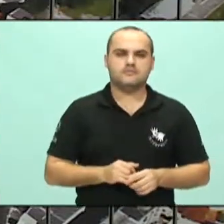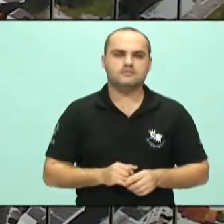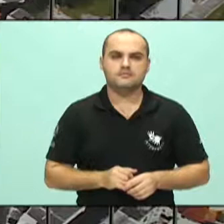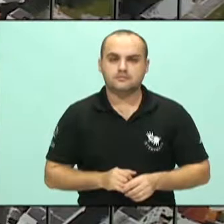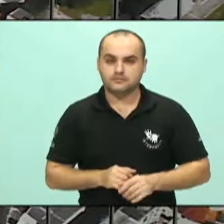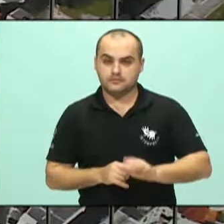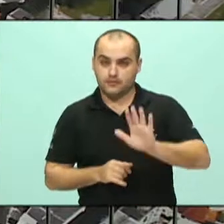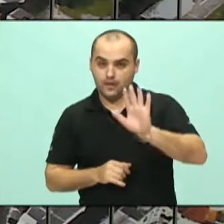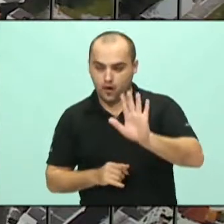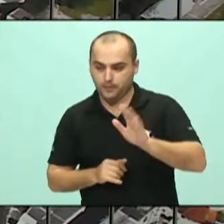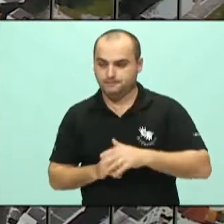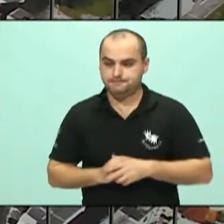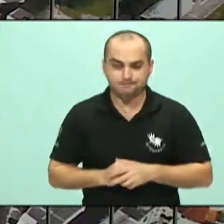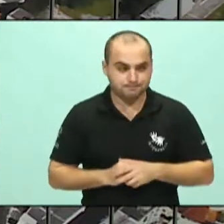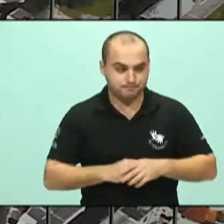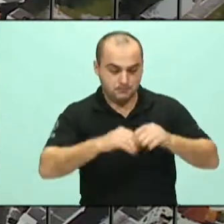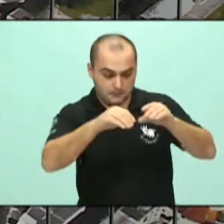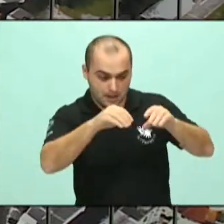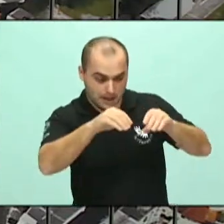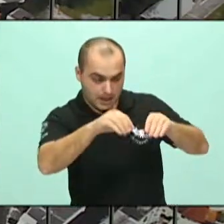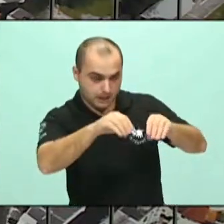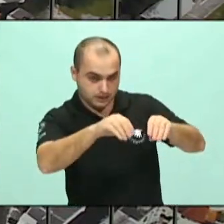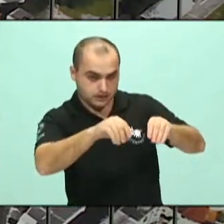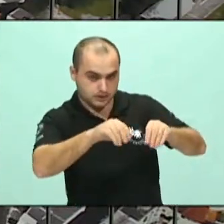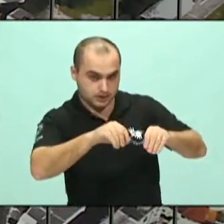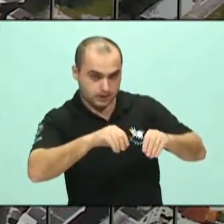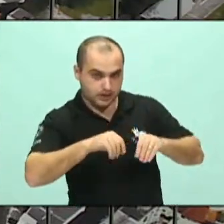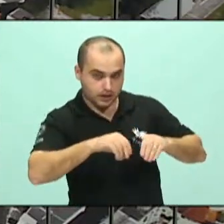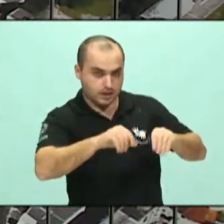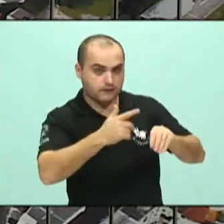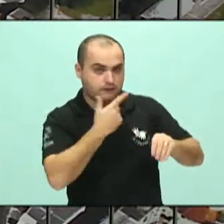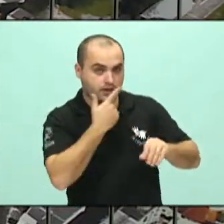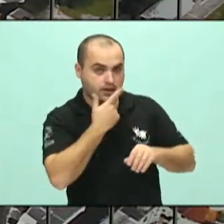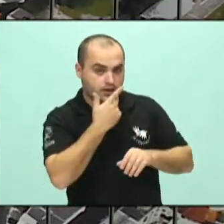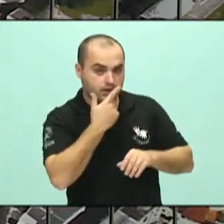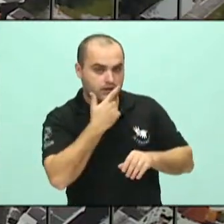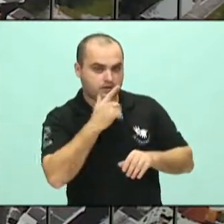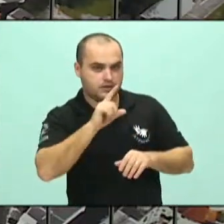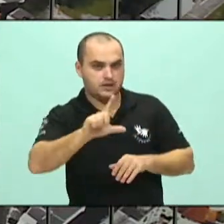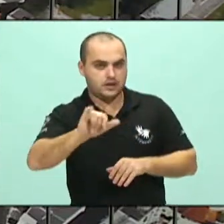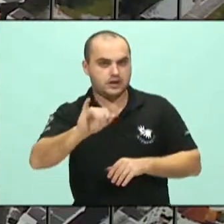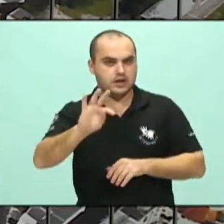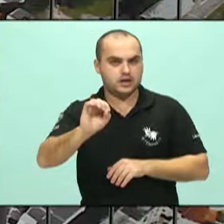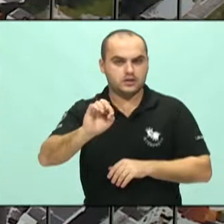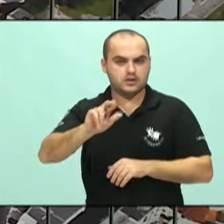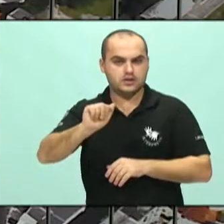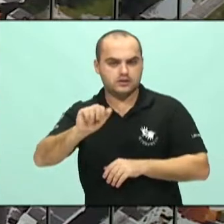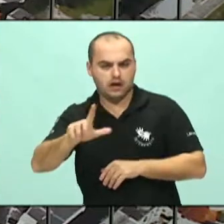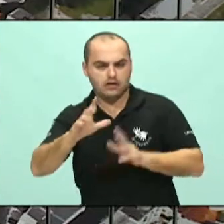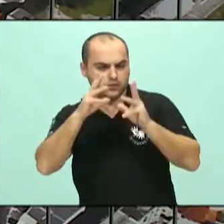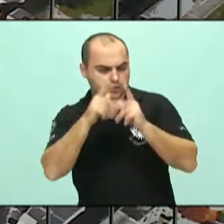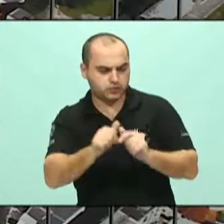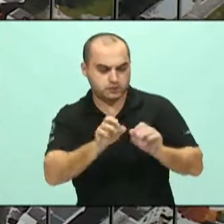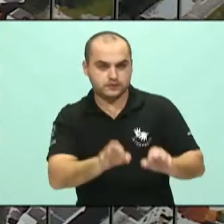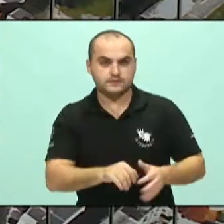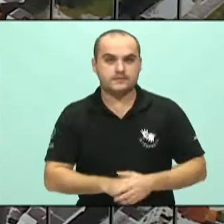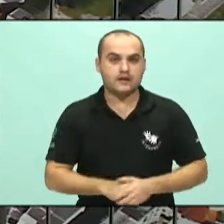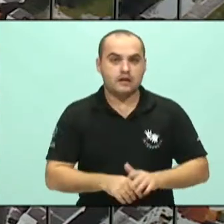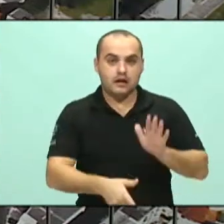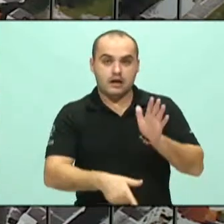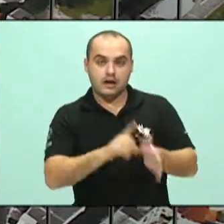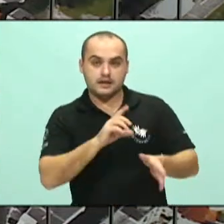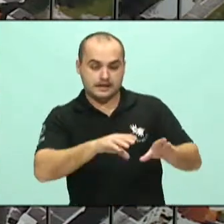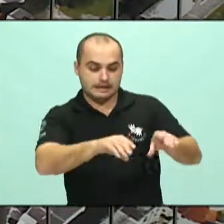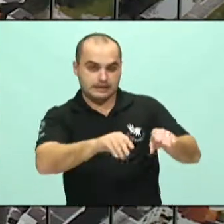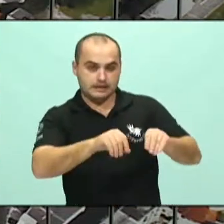terras nossas aqui, vamos falar do Vale de Itajaí, do litoral nosso aqui, as terras